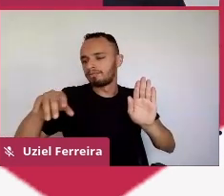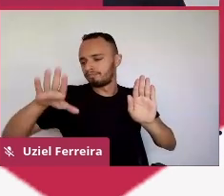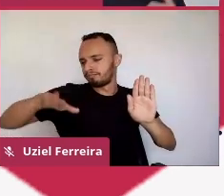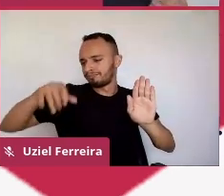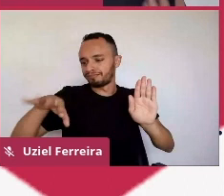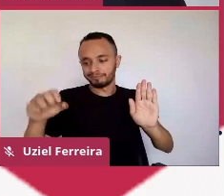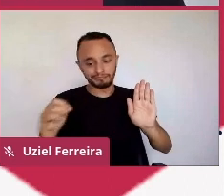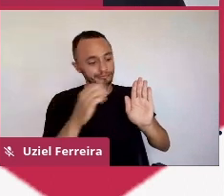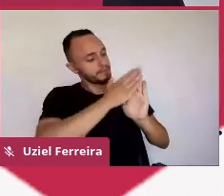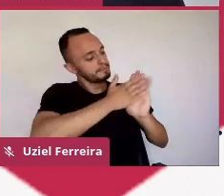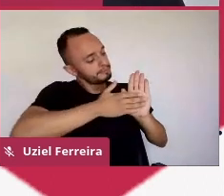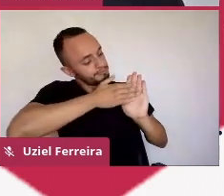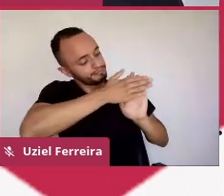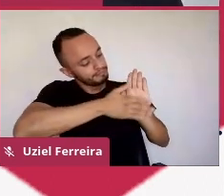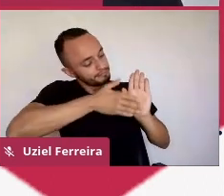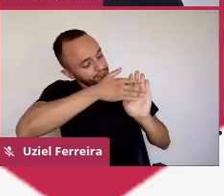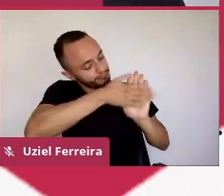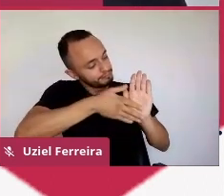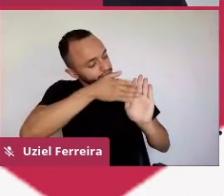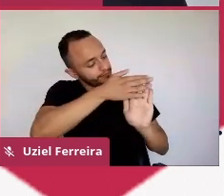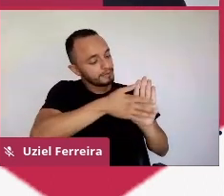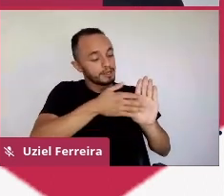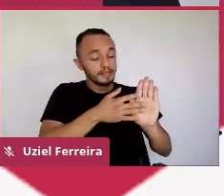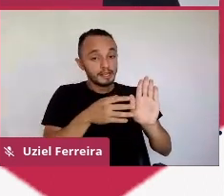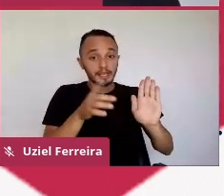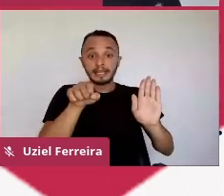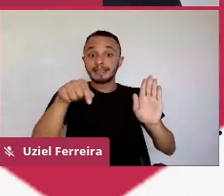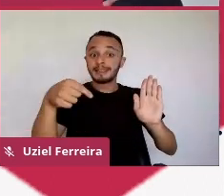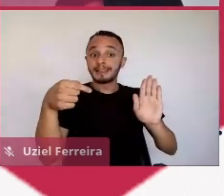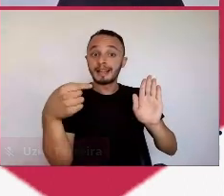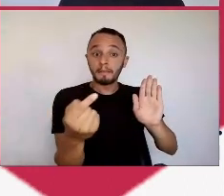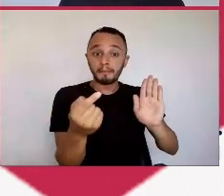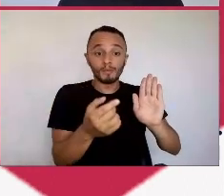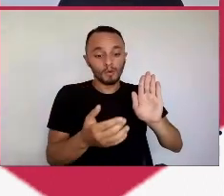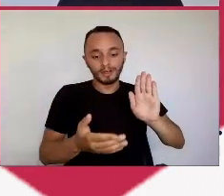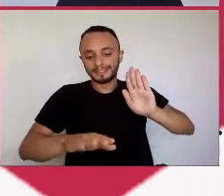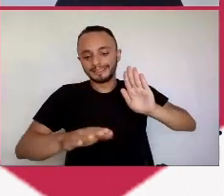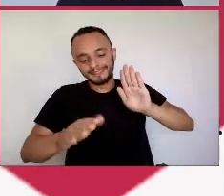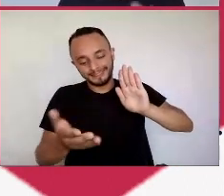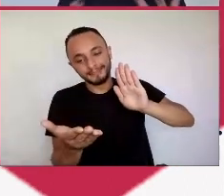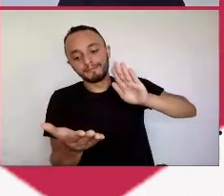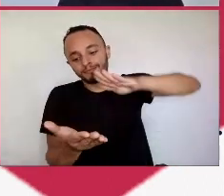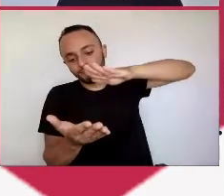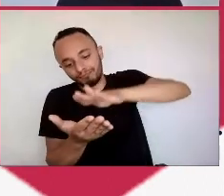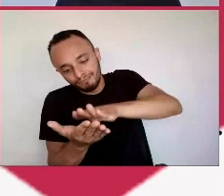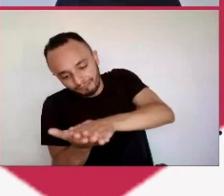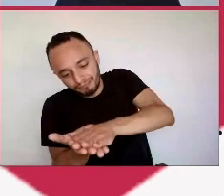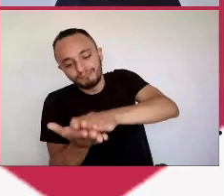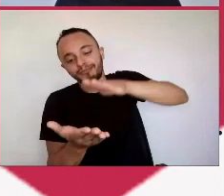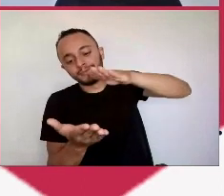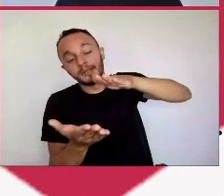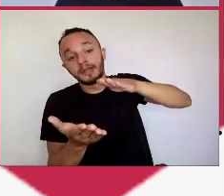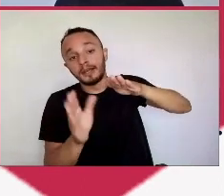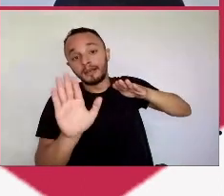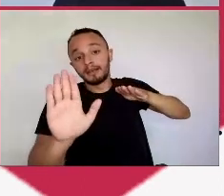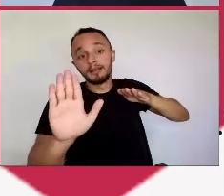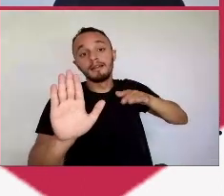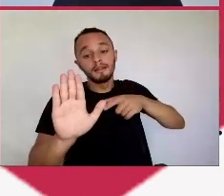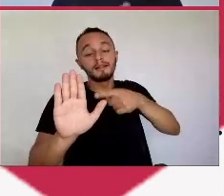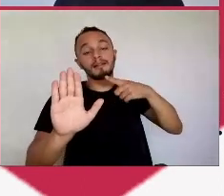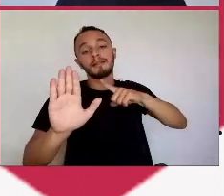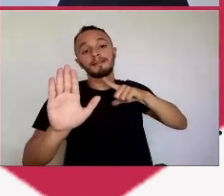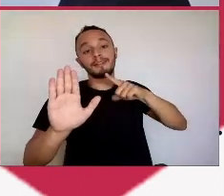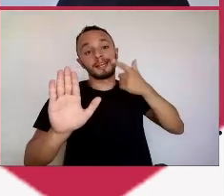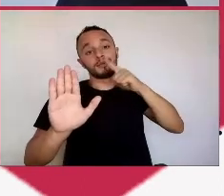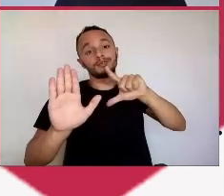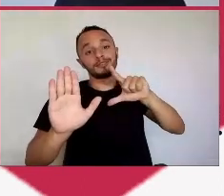estamparia de tecido no Egito Antigo. Mas isso é uma suspeita, não tem nada que prove que isso seja real. Aí,